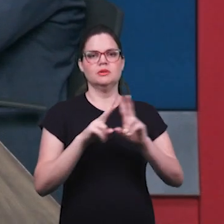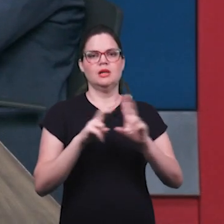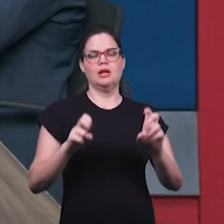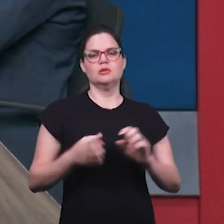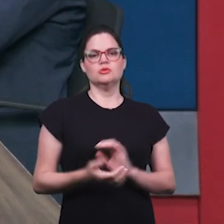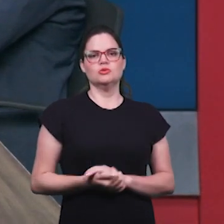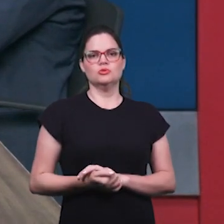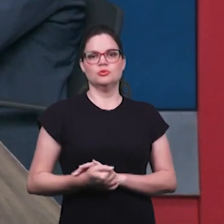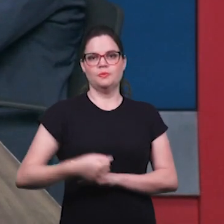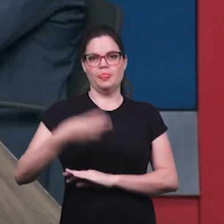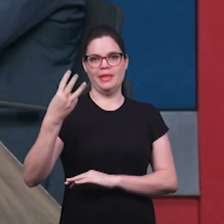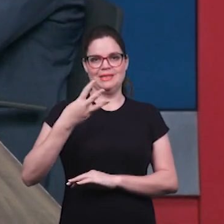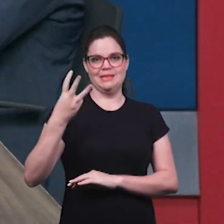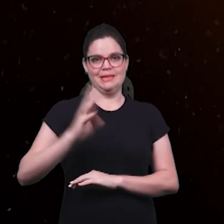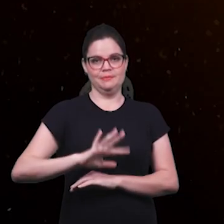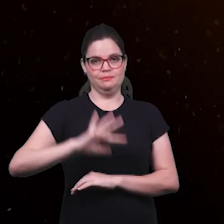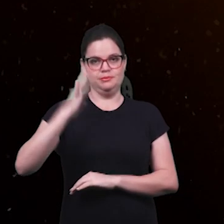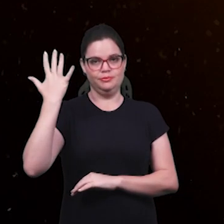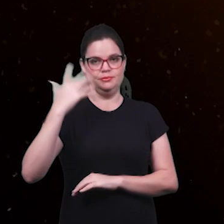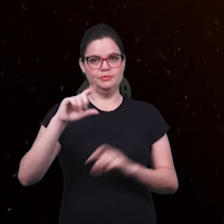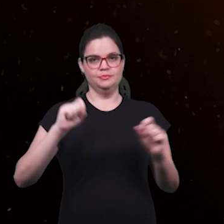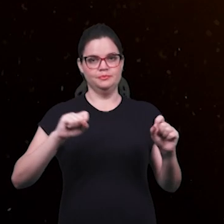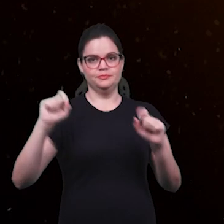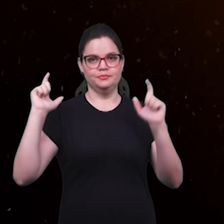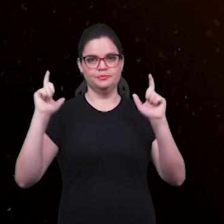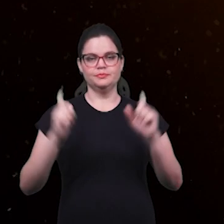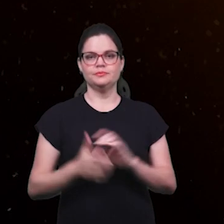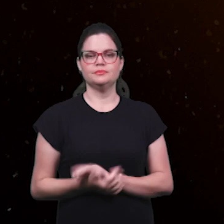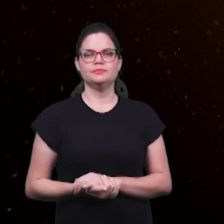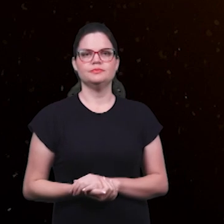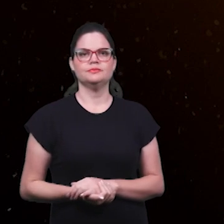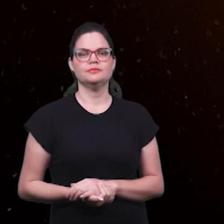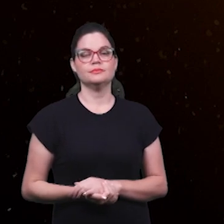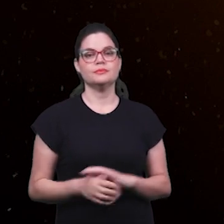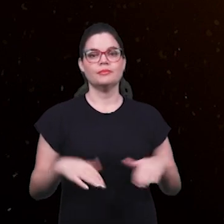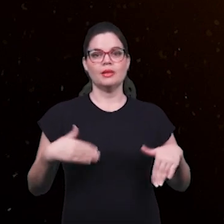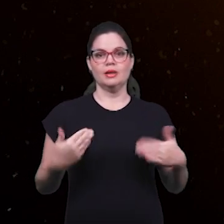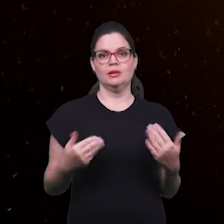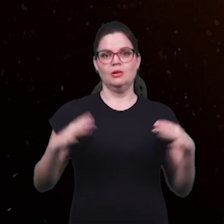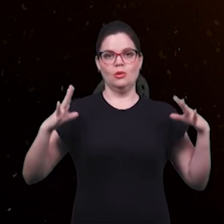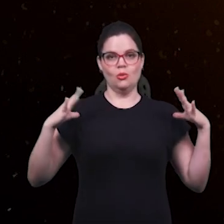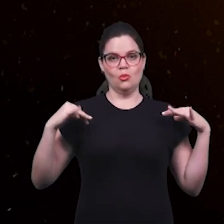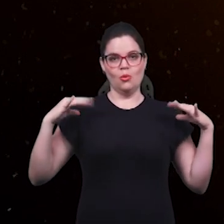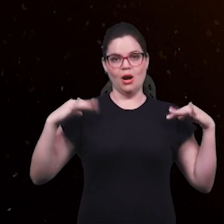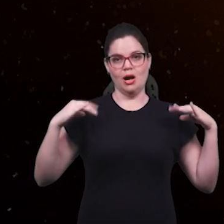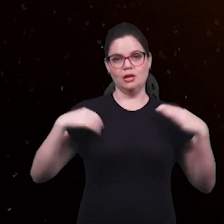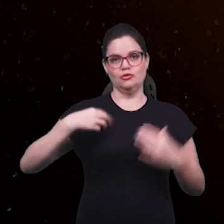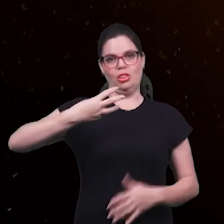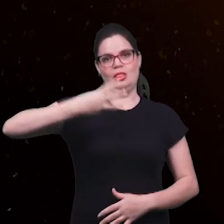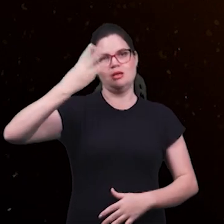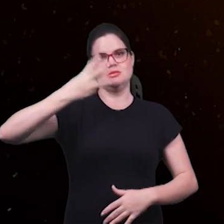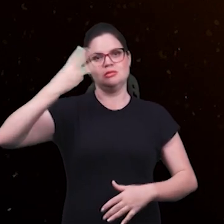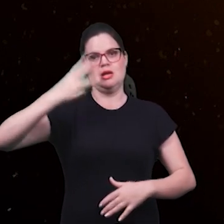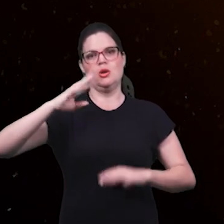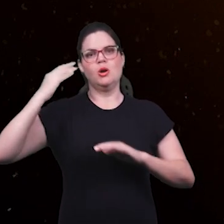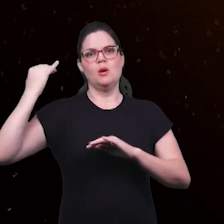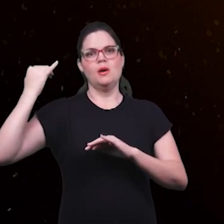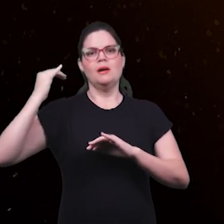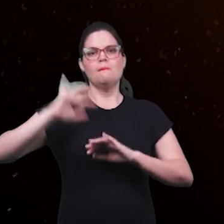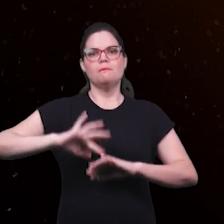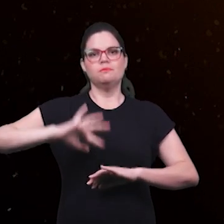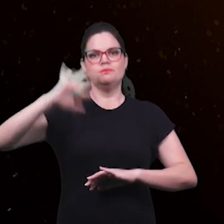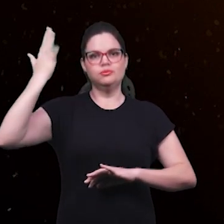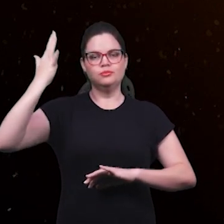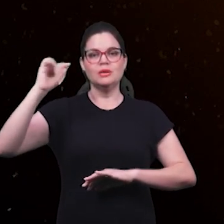ser projetado aqui. O terceiro anjo tocou a trombeta e caiu do céu uma grande estrela, ardendo como uma tocha,